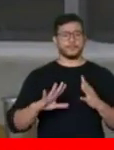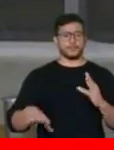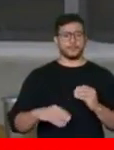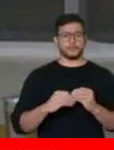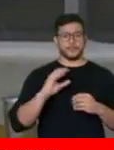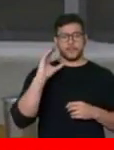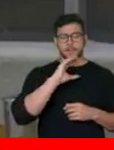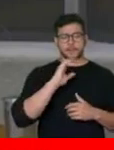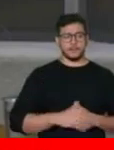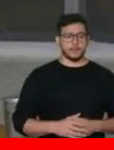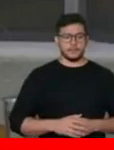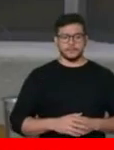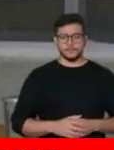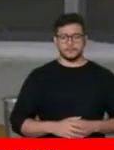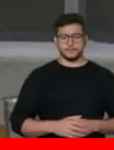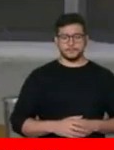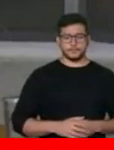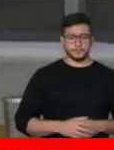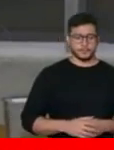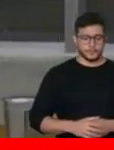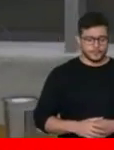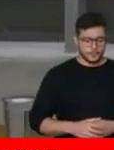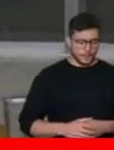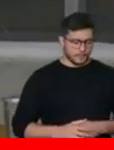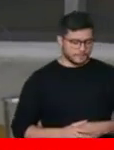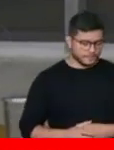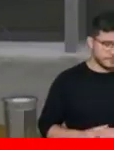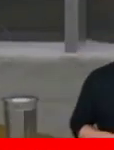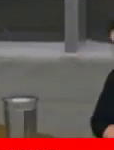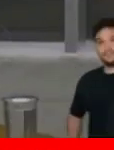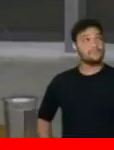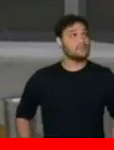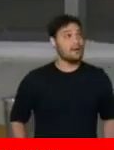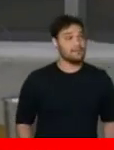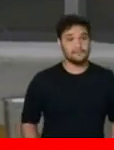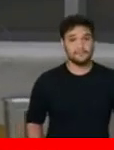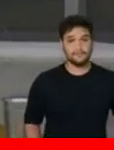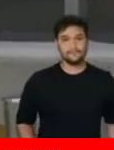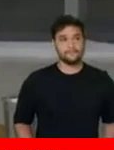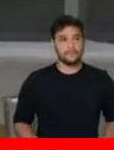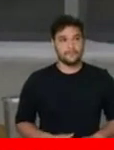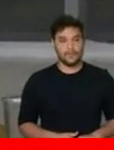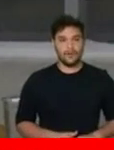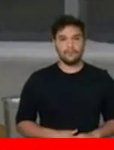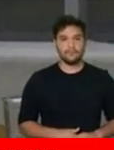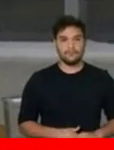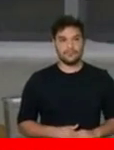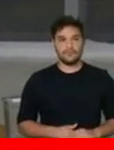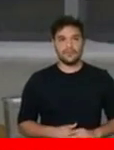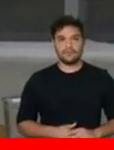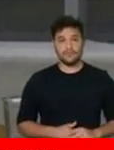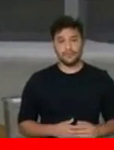presidente, e peço que também inclua na Voz do Brasil. Imagina, nós precisamos realmente de uma CPI para